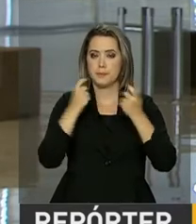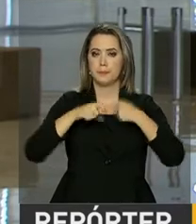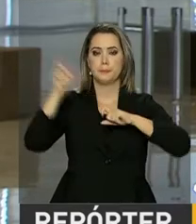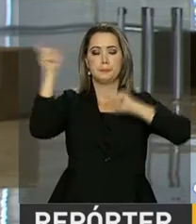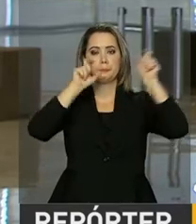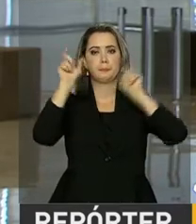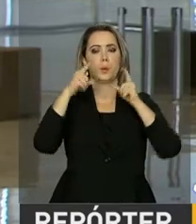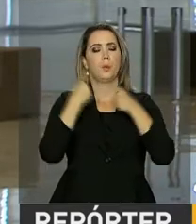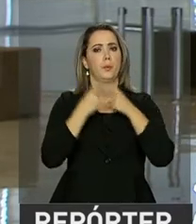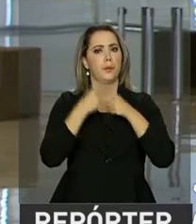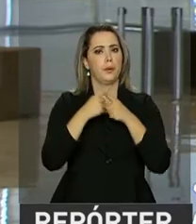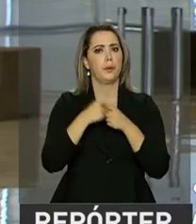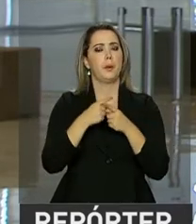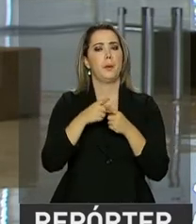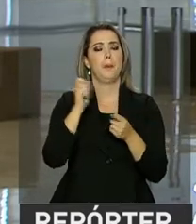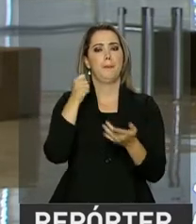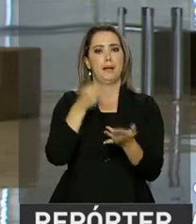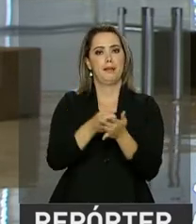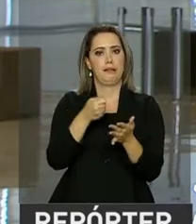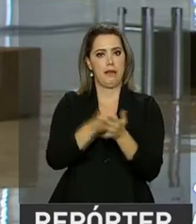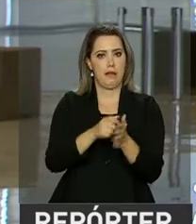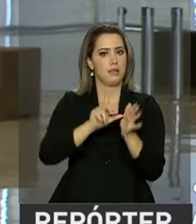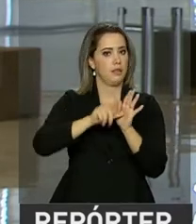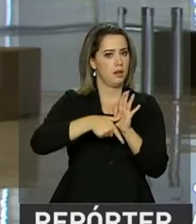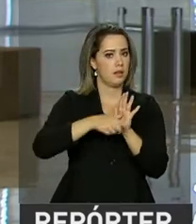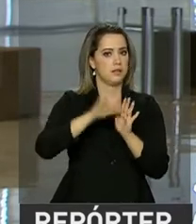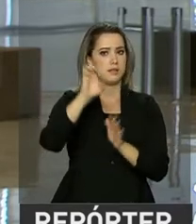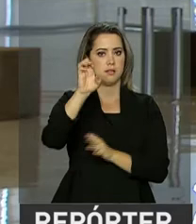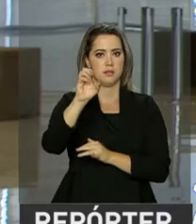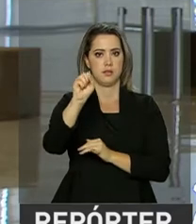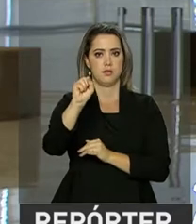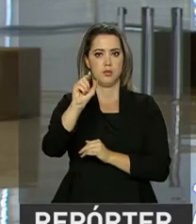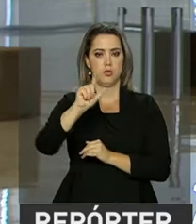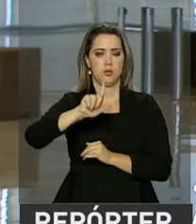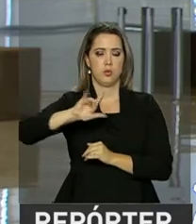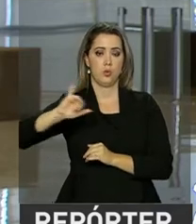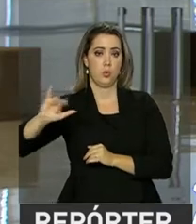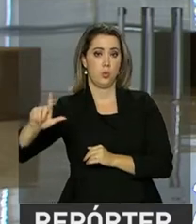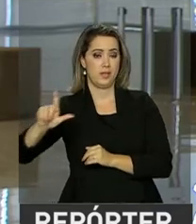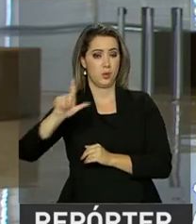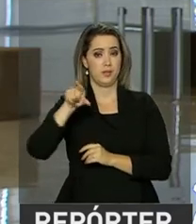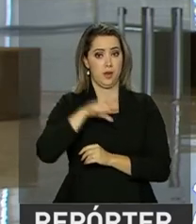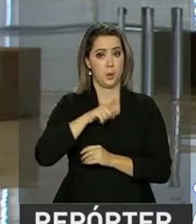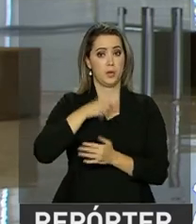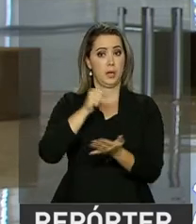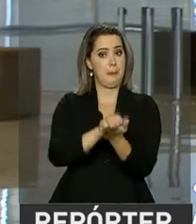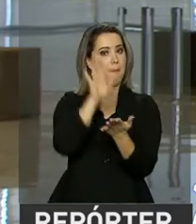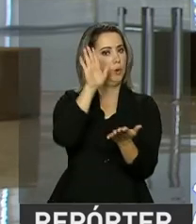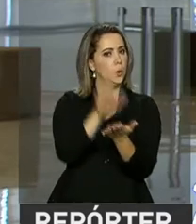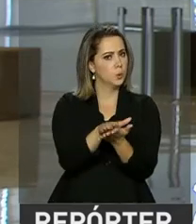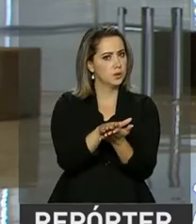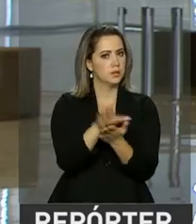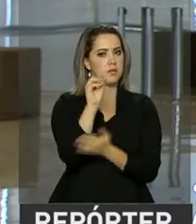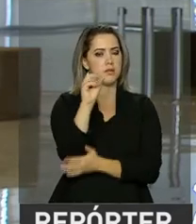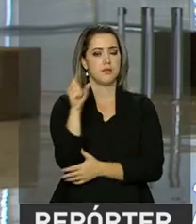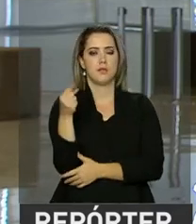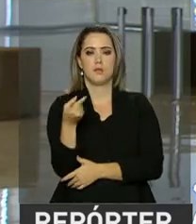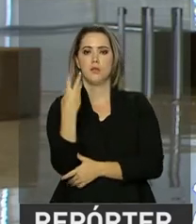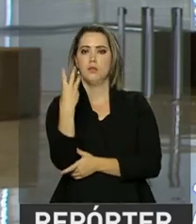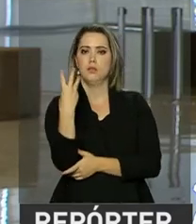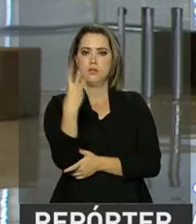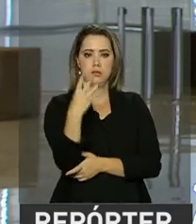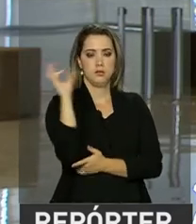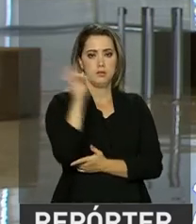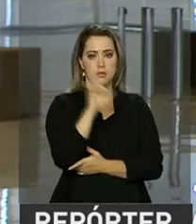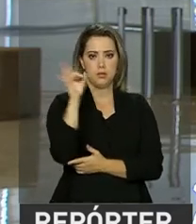pagamento do e social como atraso gera multa de 0,33 por cento ao dia a guia que vence hoje é referente